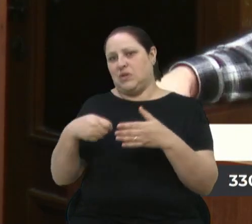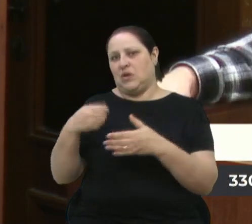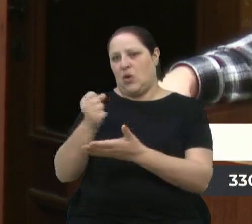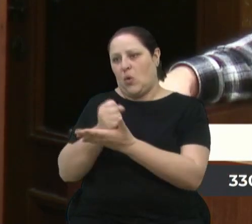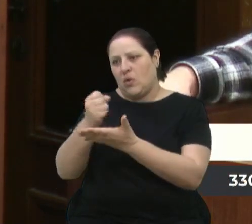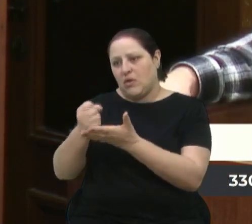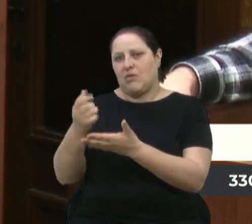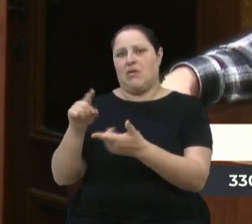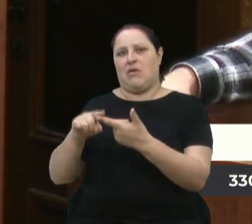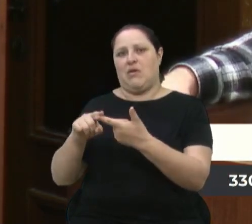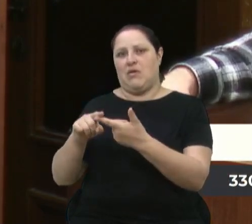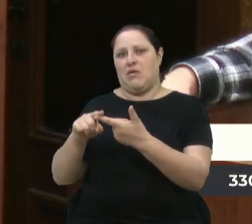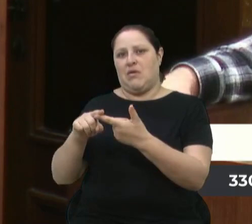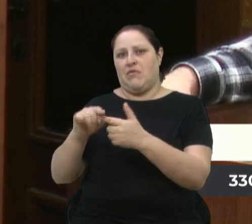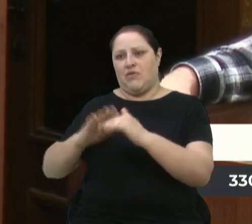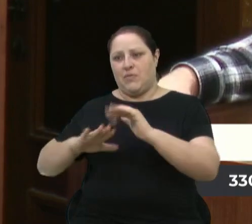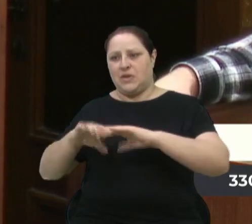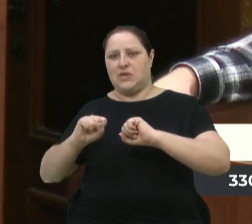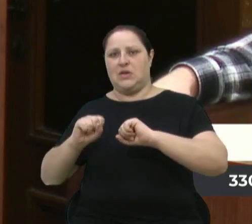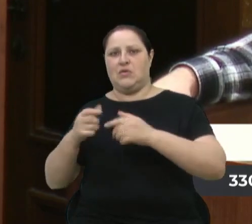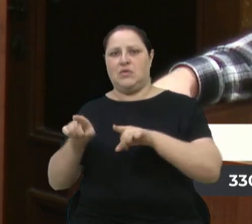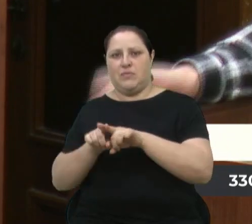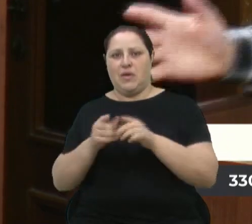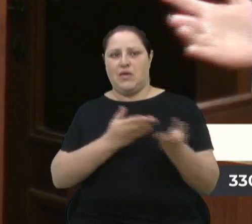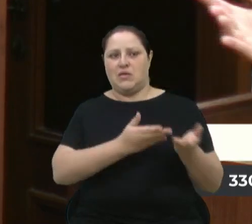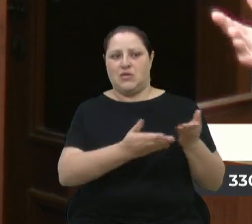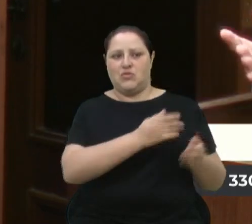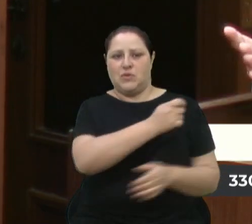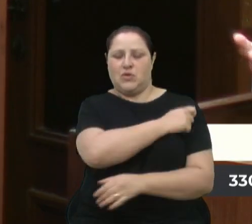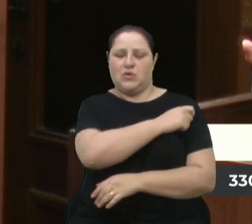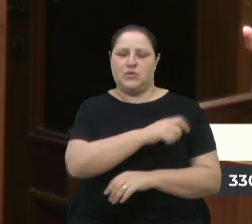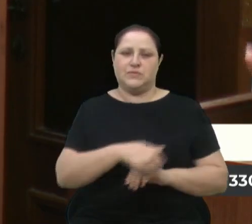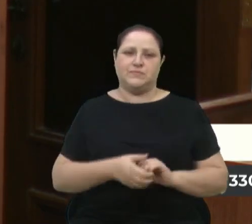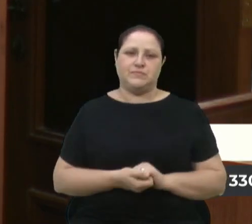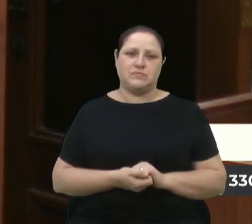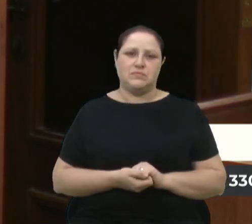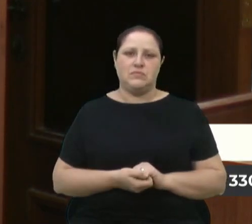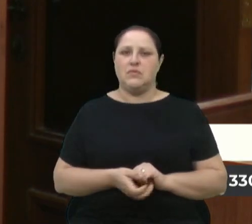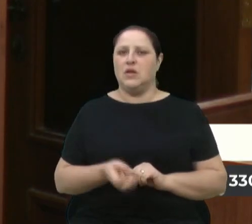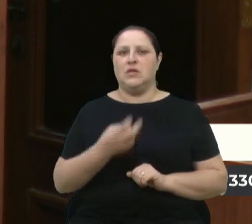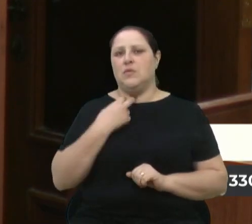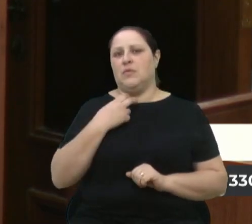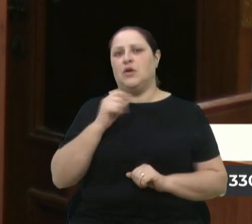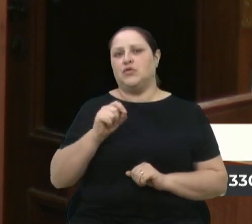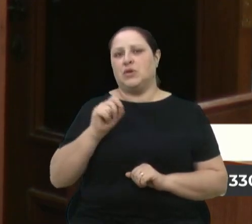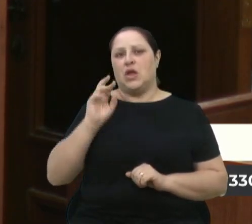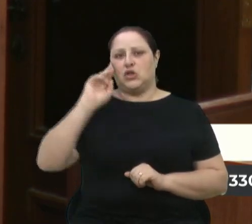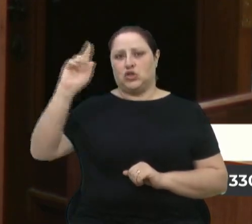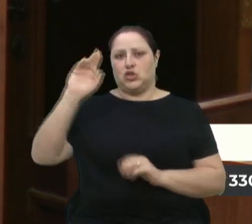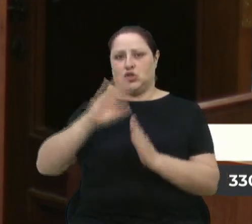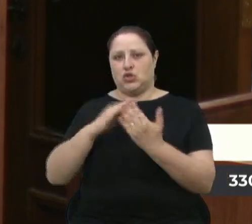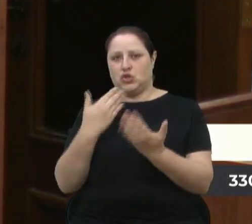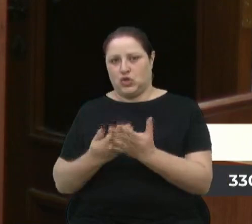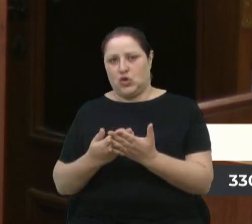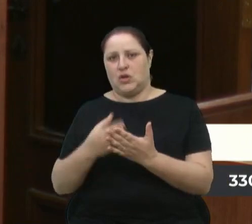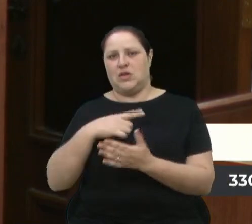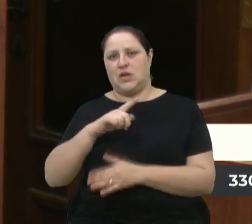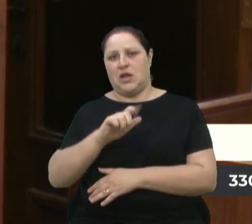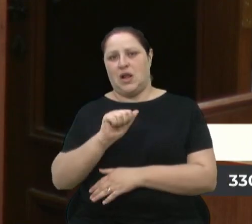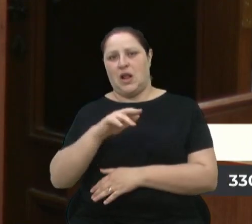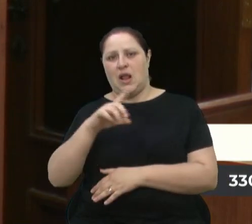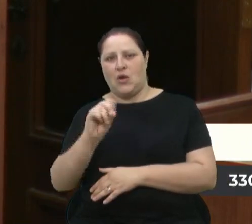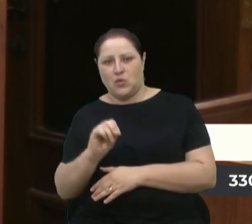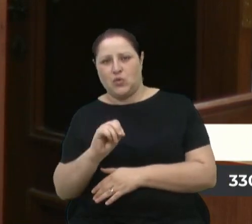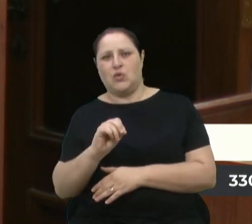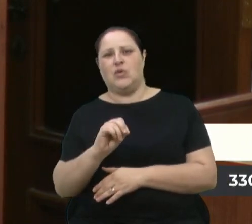e o atendimento dos alunos. E pior, não dá para um diretor de escola, com o laudo de um aluno